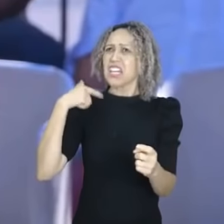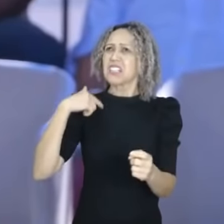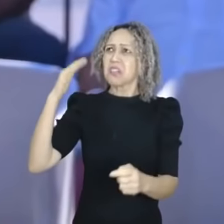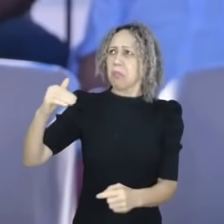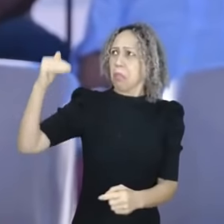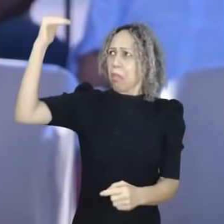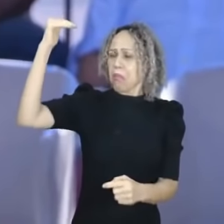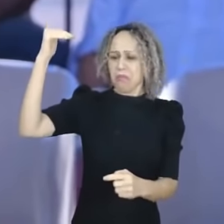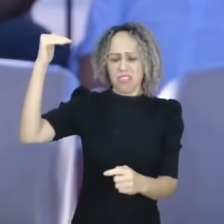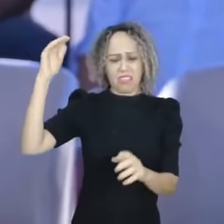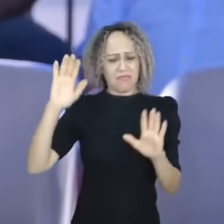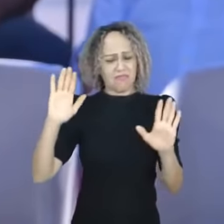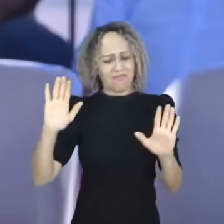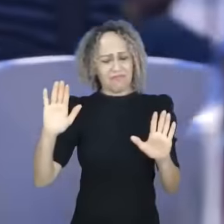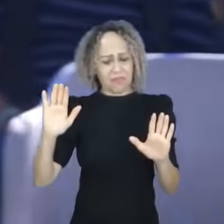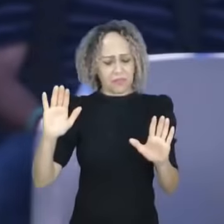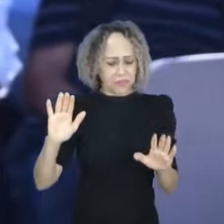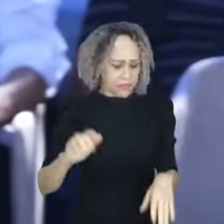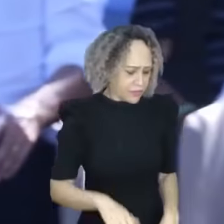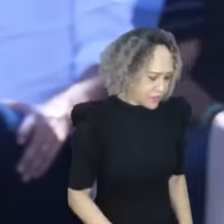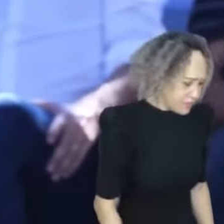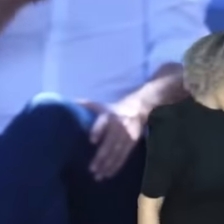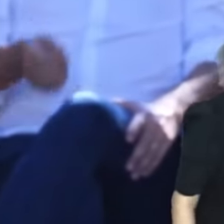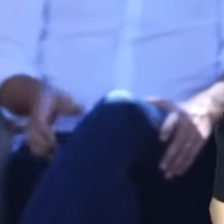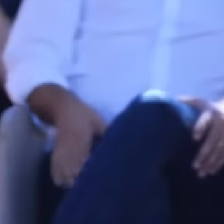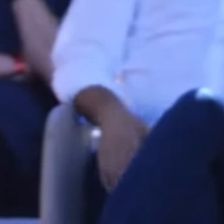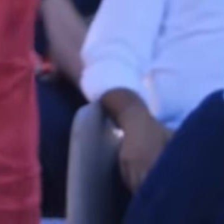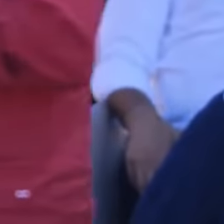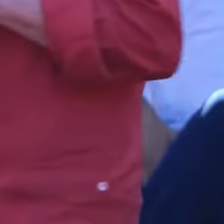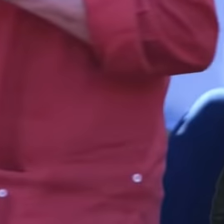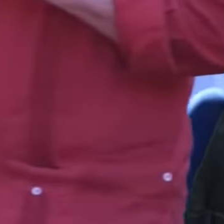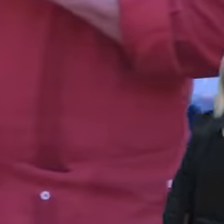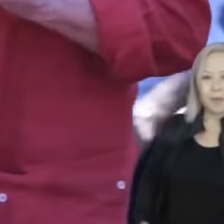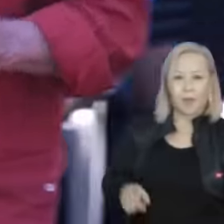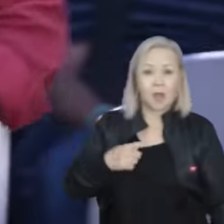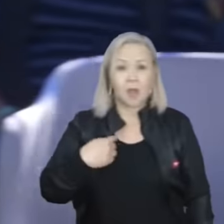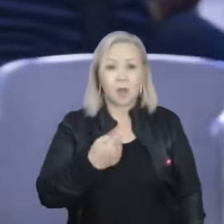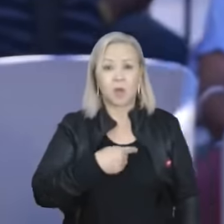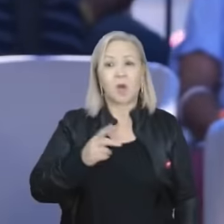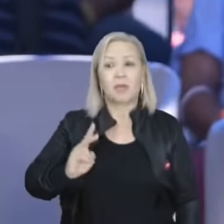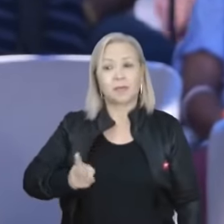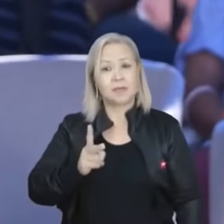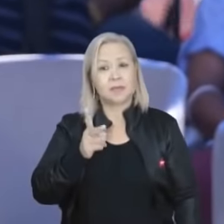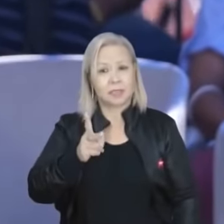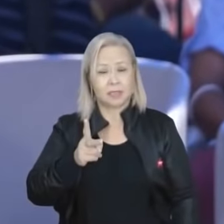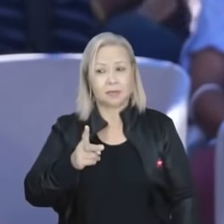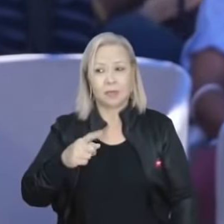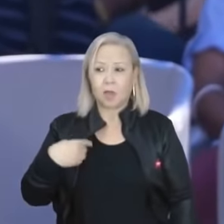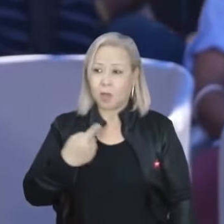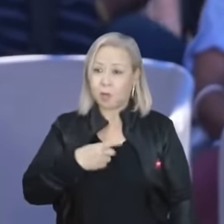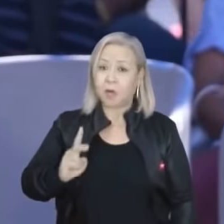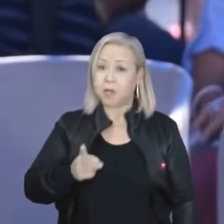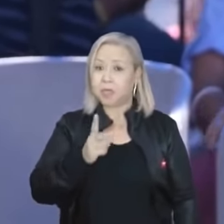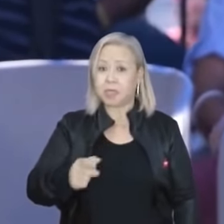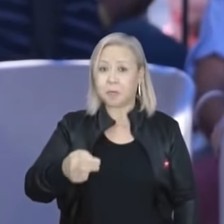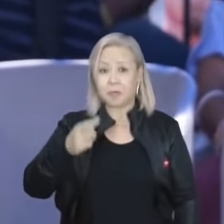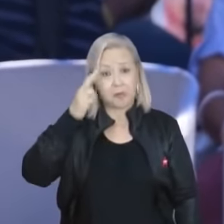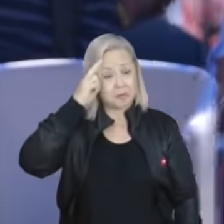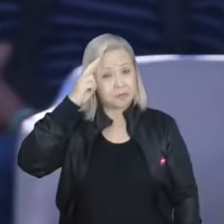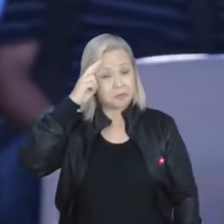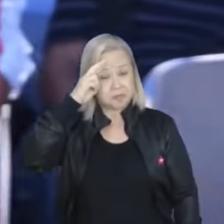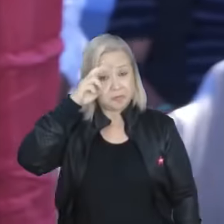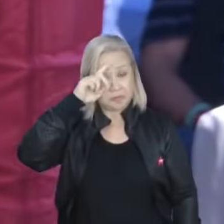nós sempre fomos governados. Sempre alguém que a gente, às vezes, não tinha nada com esse alguém, essa